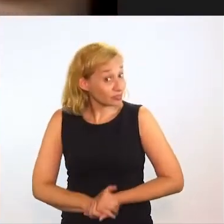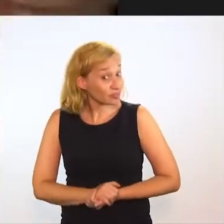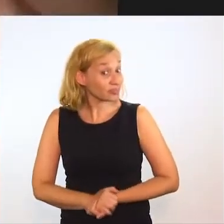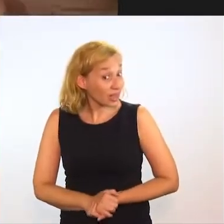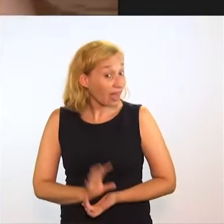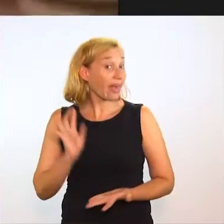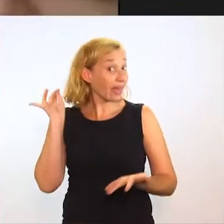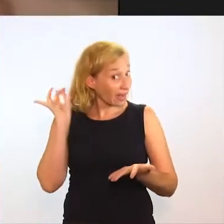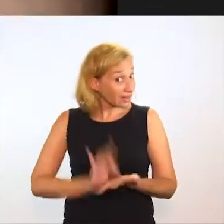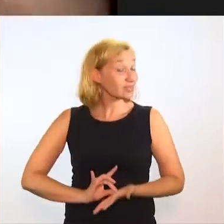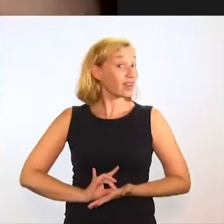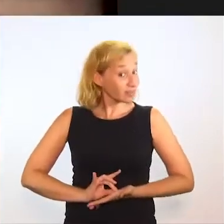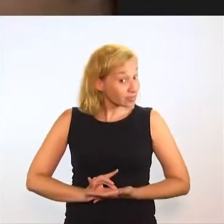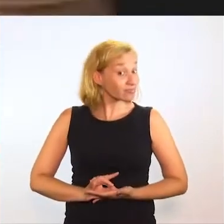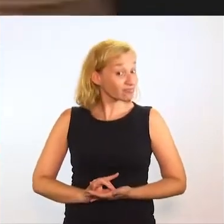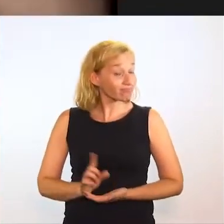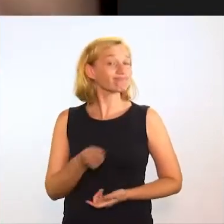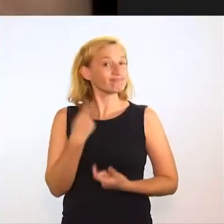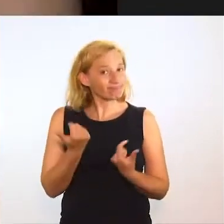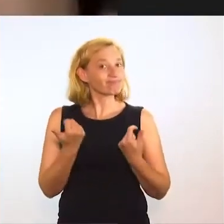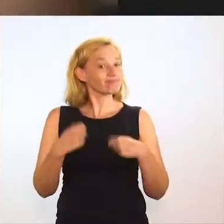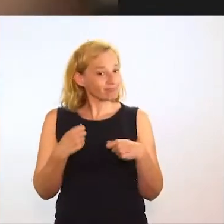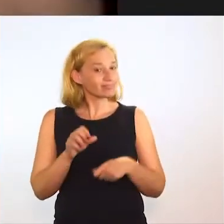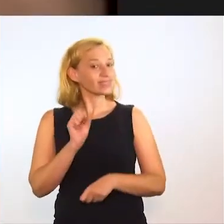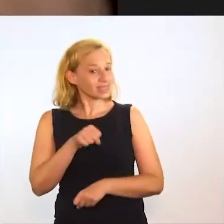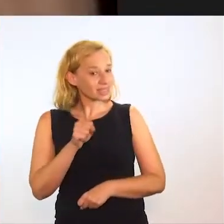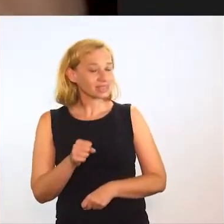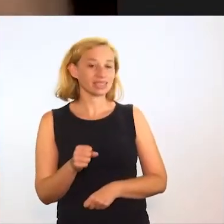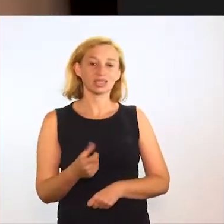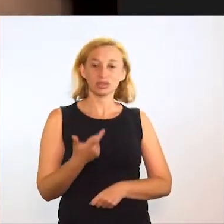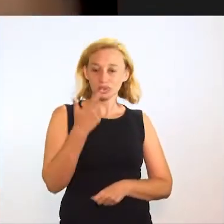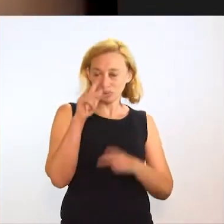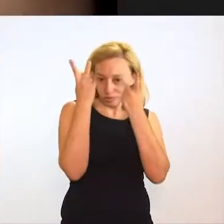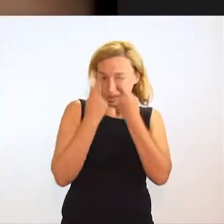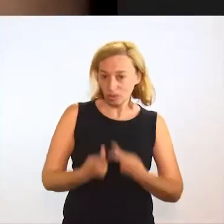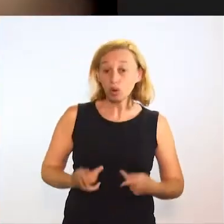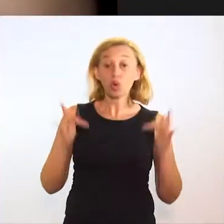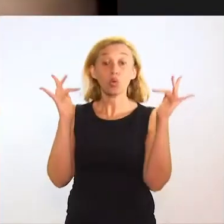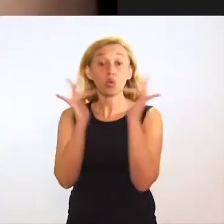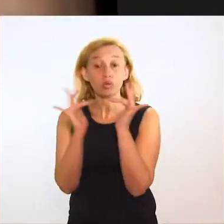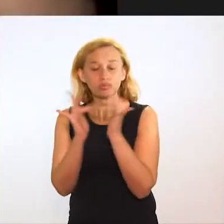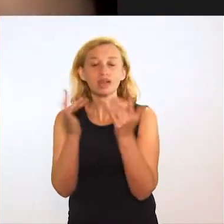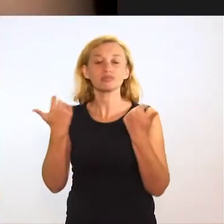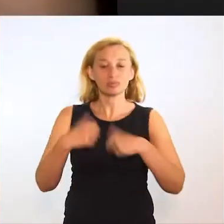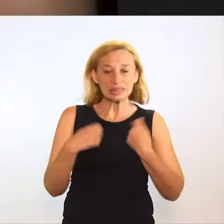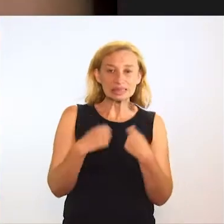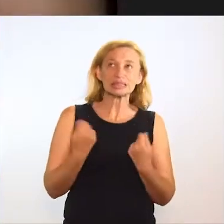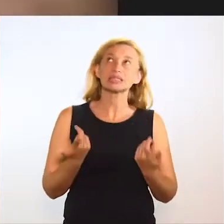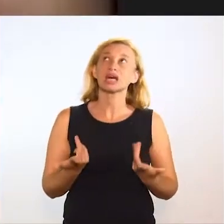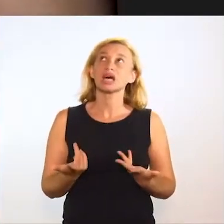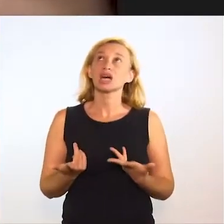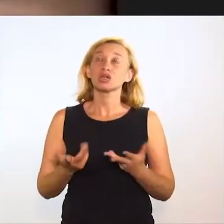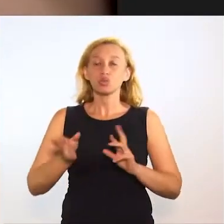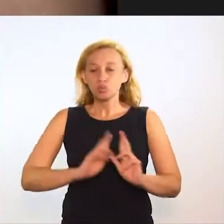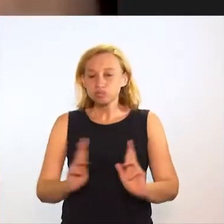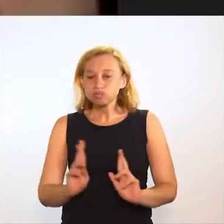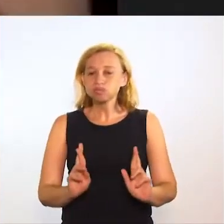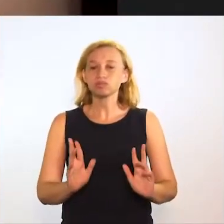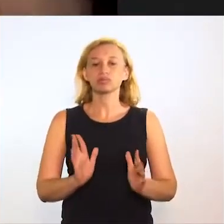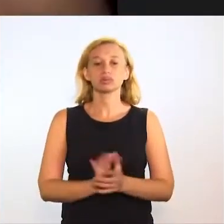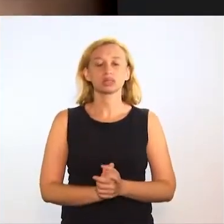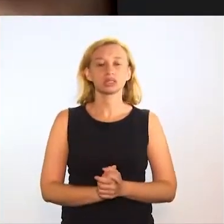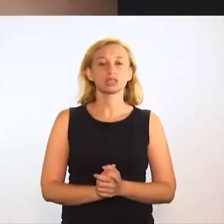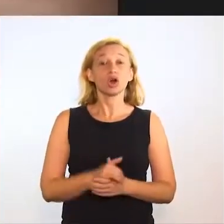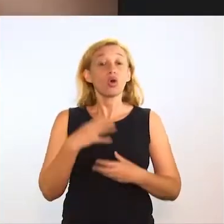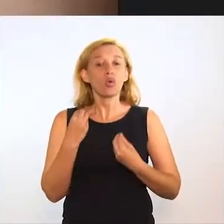assim, é uma realidade. A gente precisa, enquanto ser humano, do contato. A gente precisa